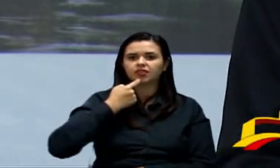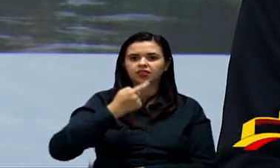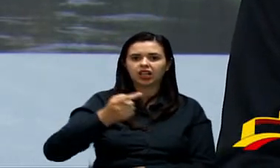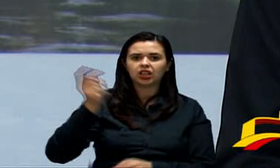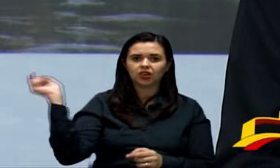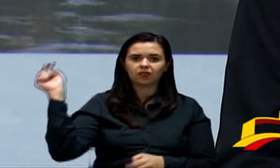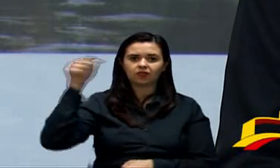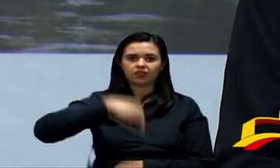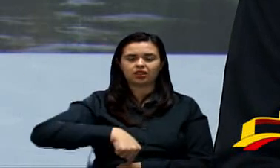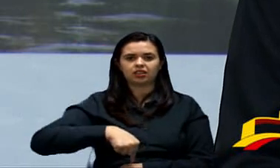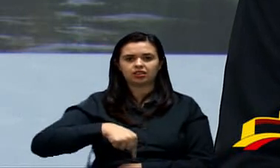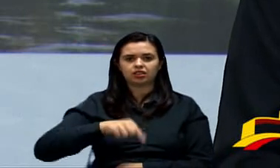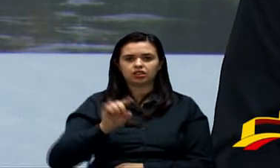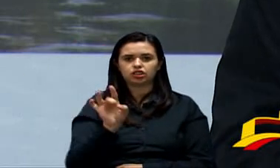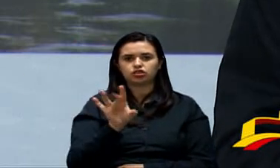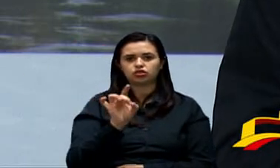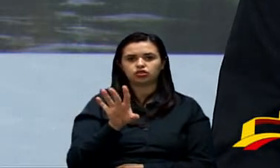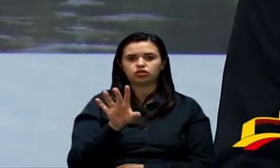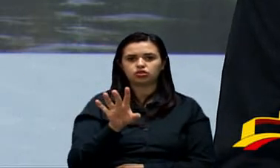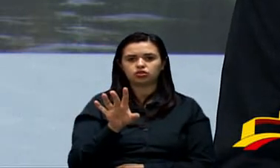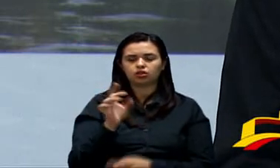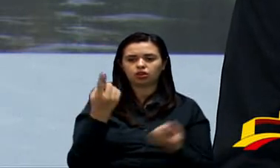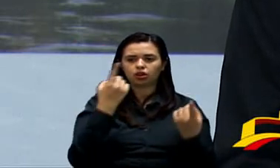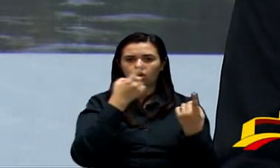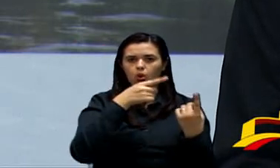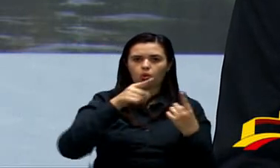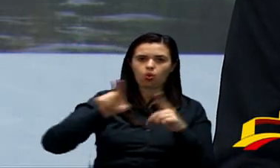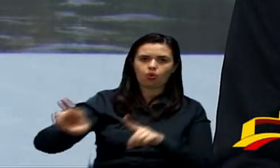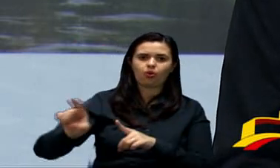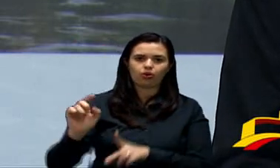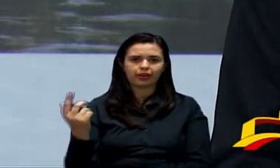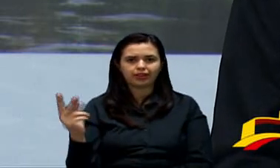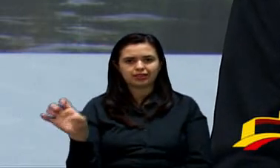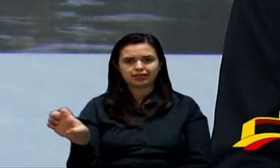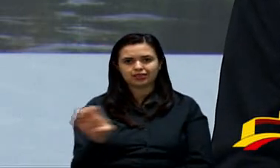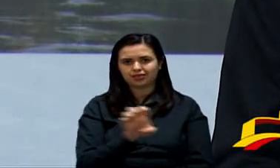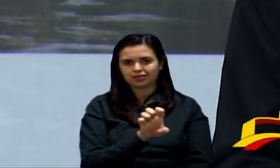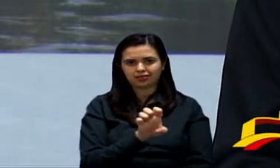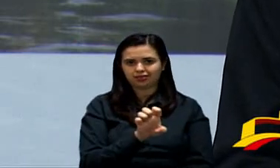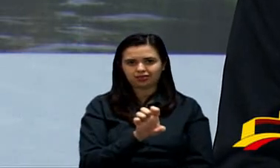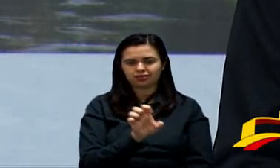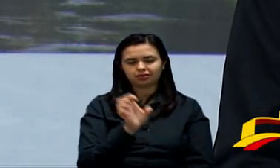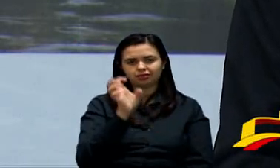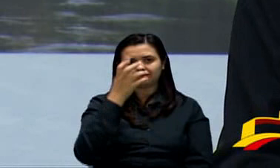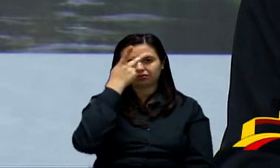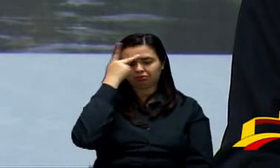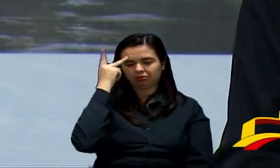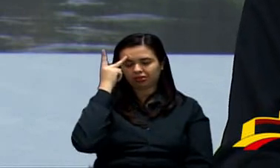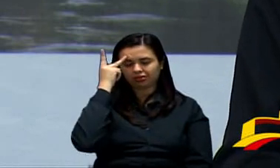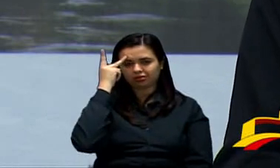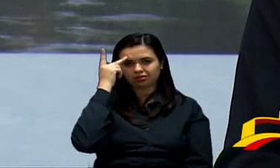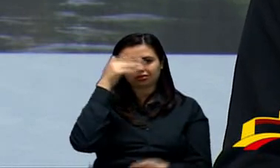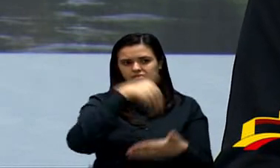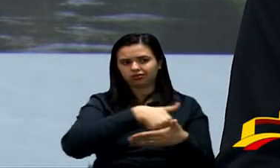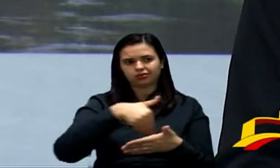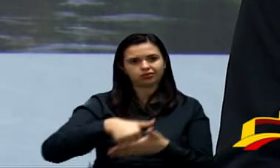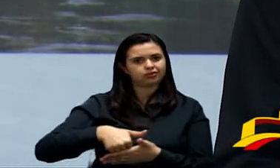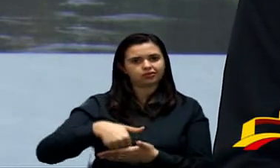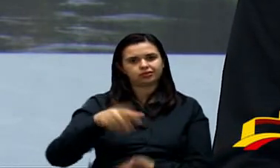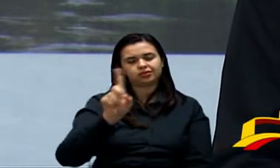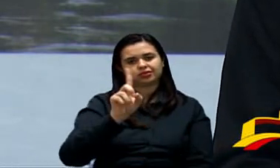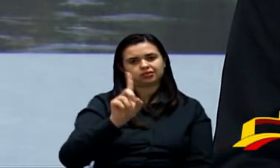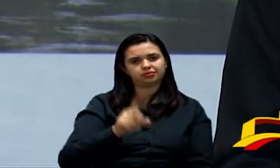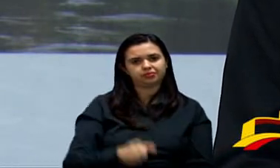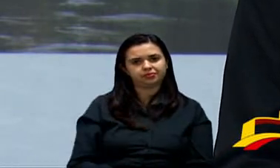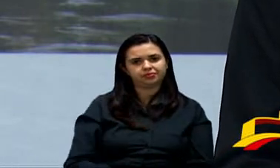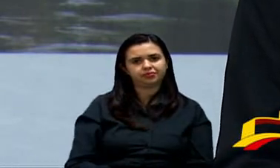sido eleito. Com certeza ele não teria sido eleito, porque a população não quer alguém eleito para combater isso ou aquilo.